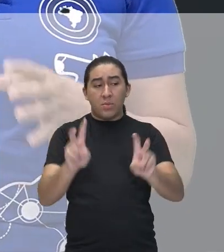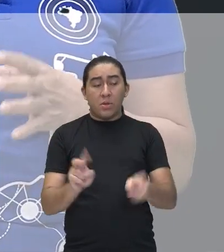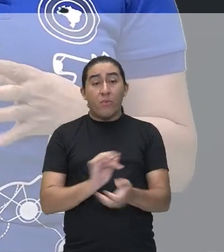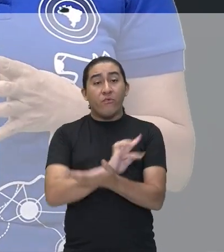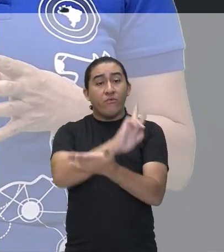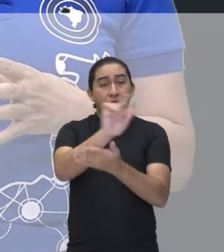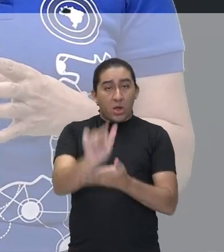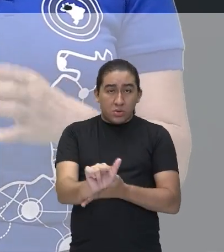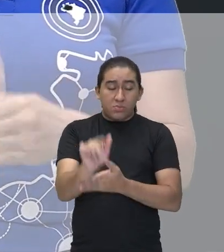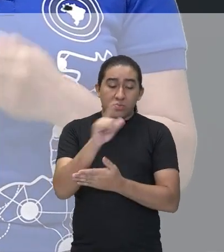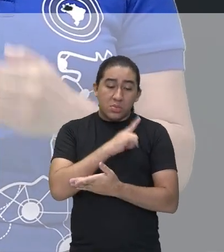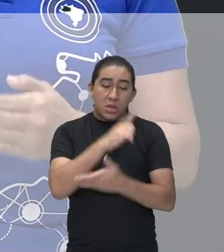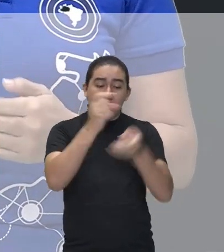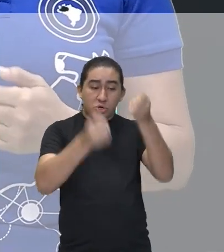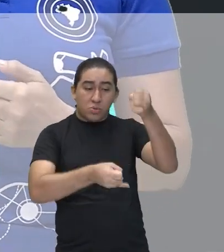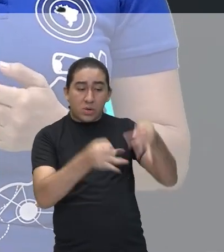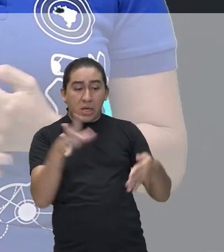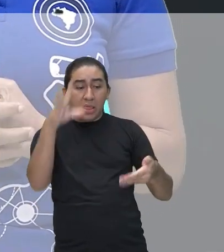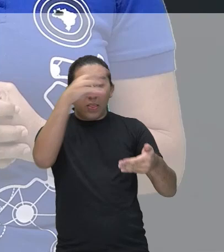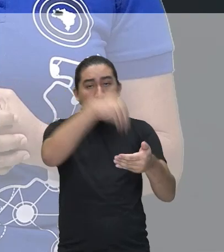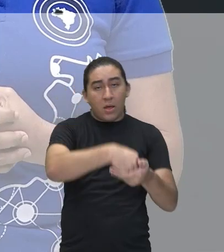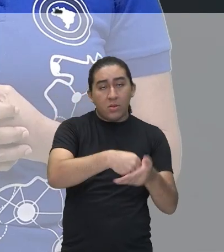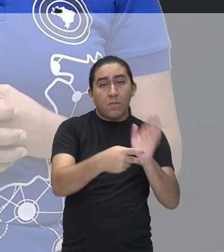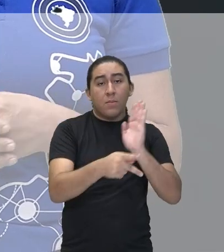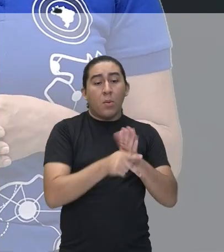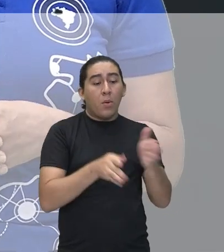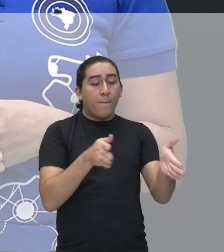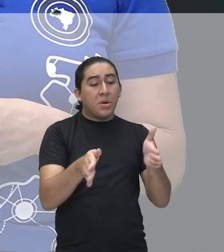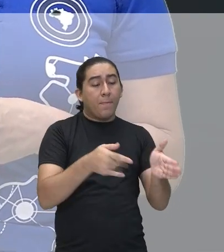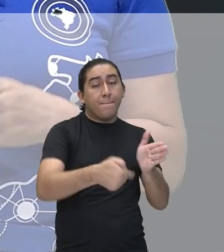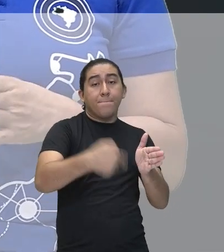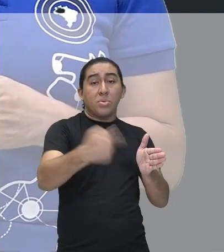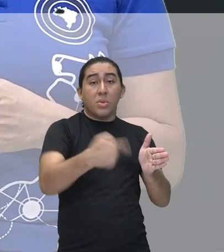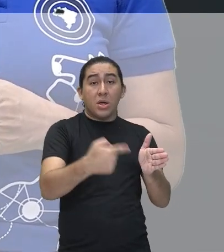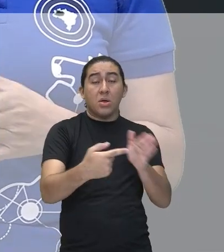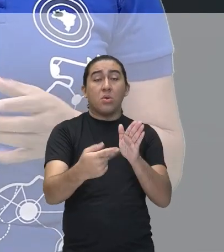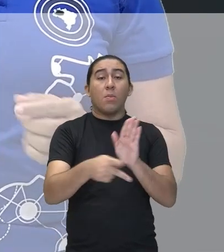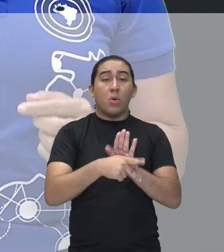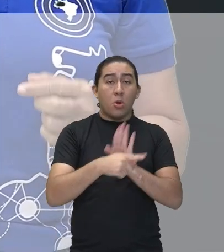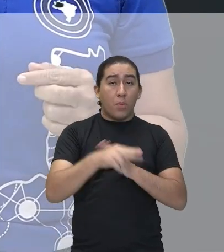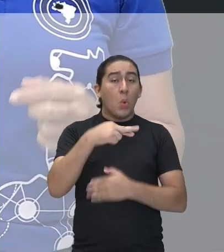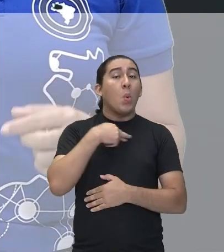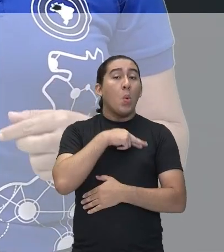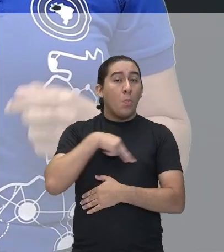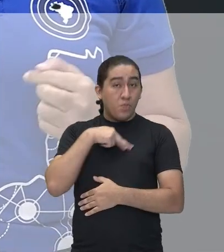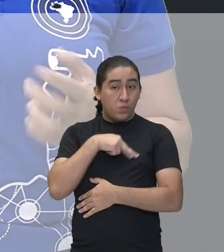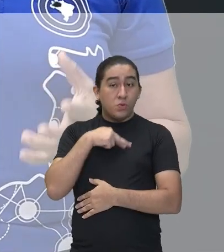mais abordadas no primeiro momento, tá, do romantismo.